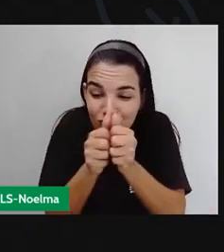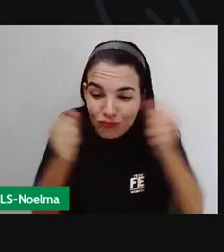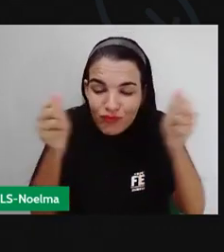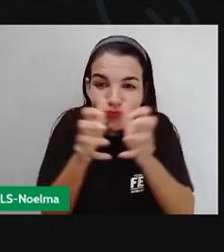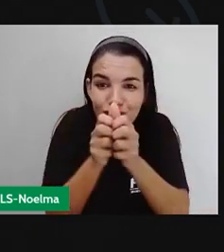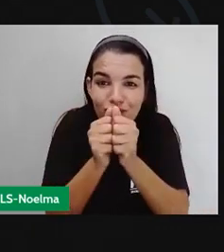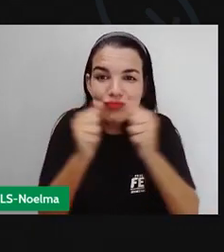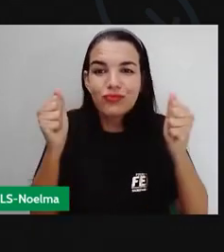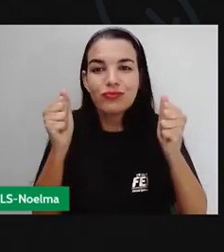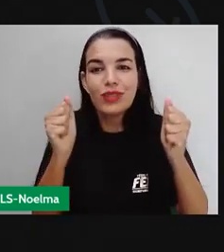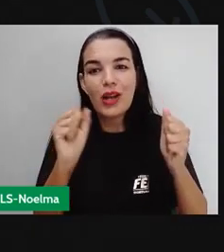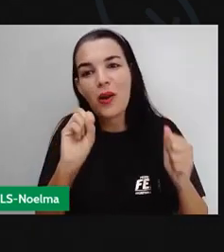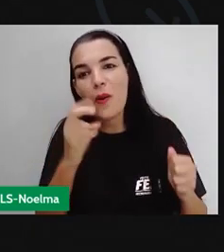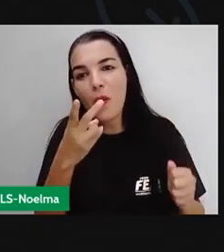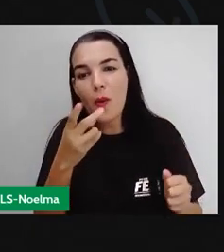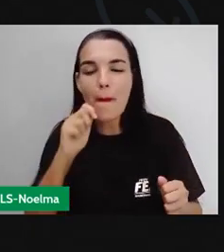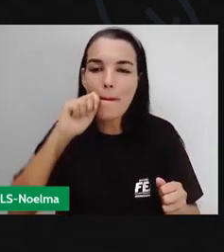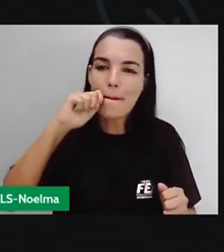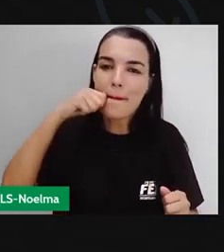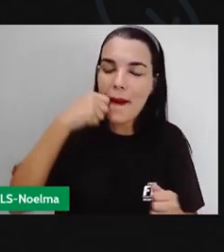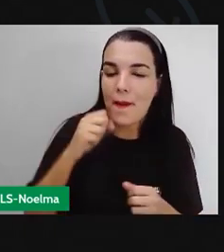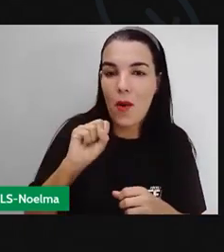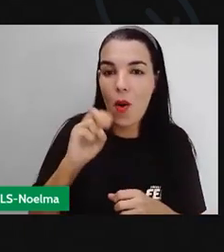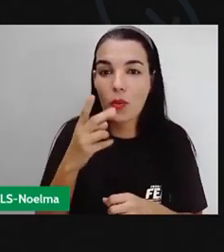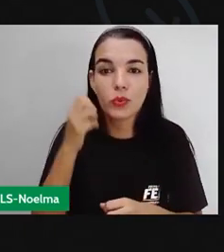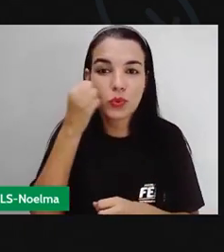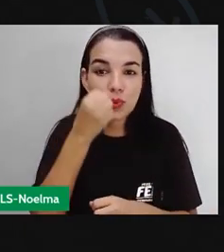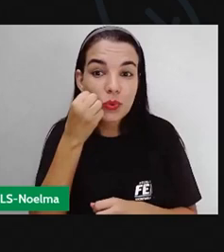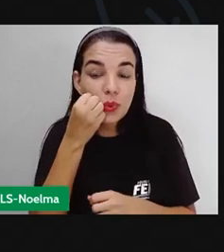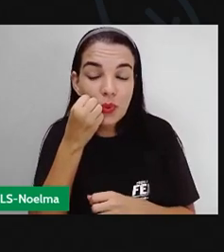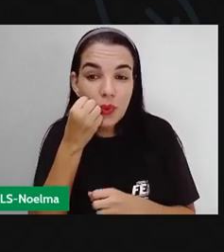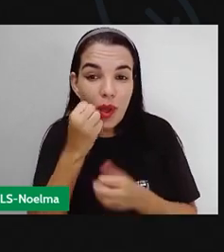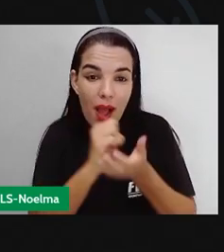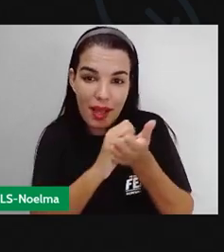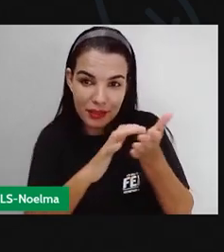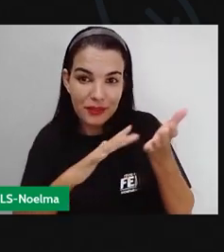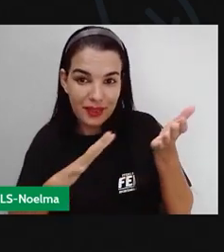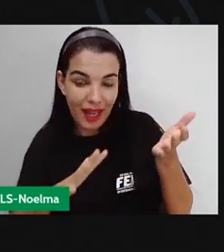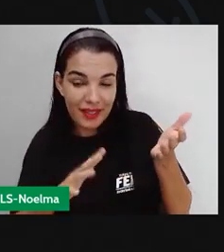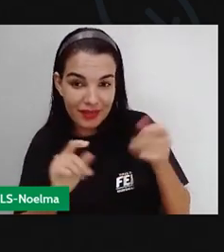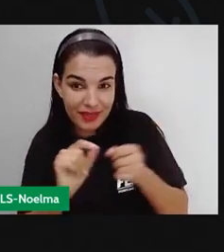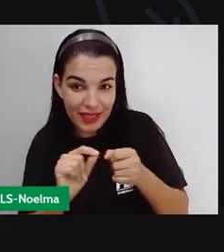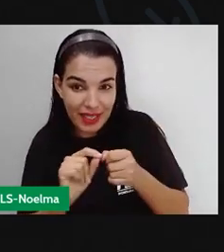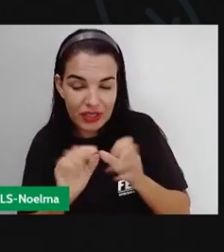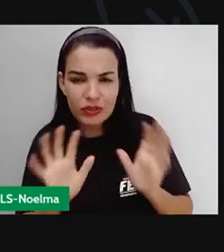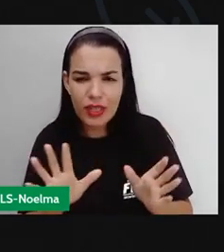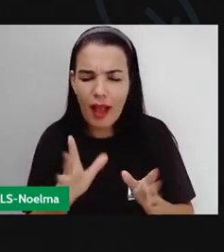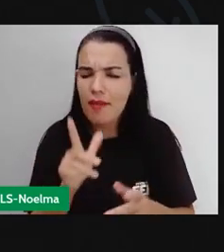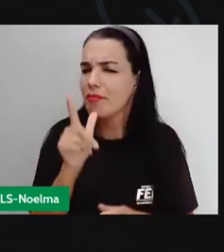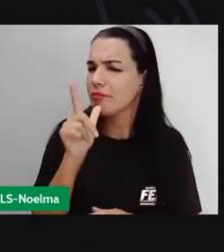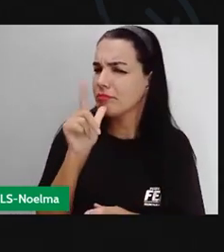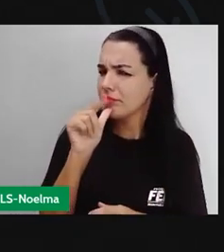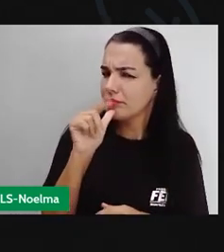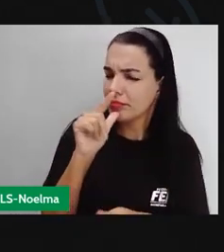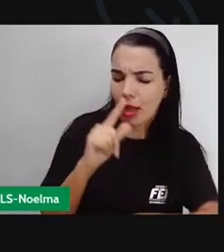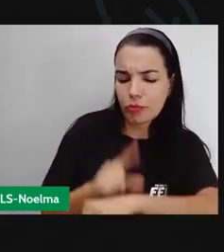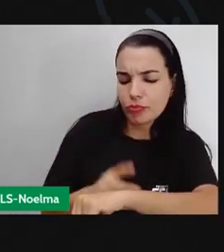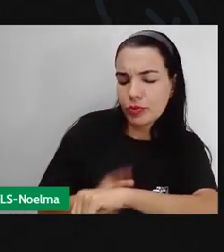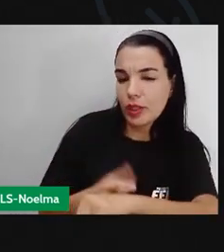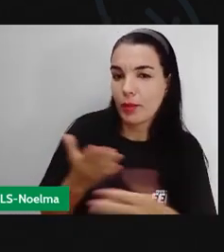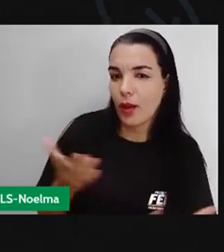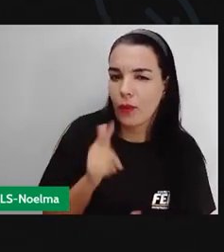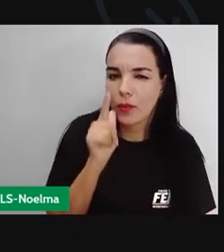o suco, o pão, vocês fizeram essa atividade? Aproveitaram já esse tempinho para tomar aquela água, fazer